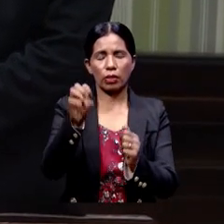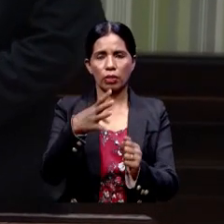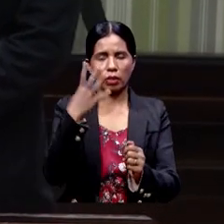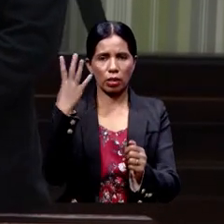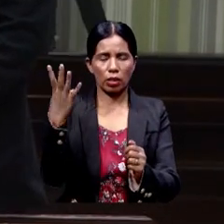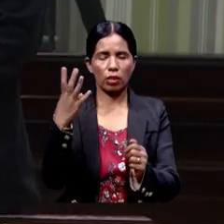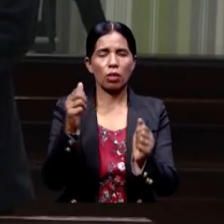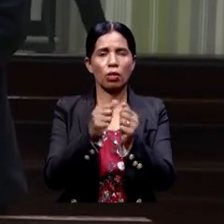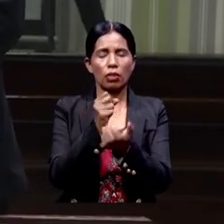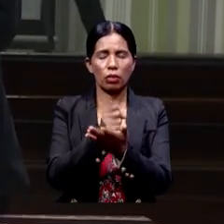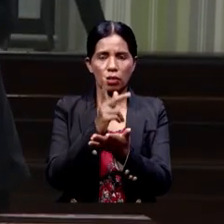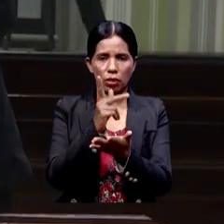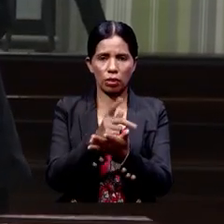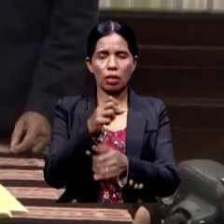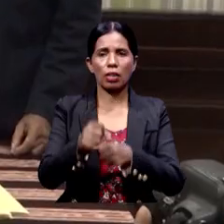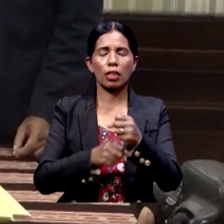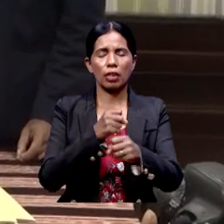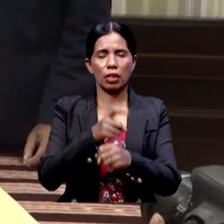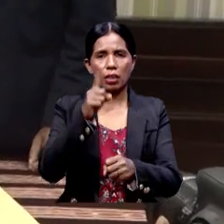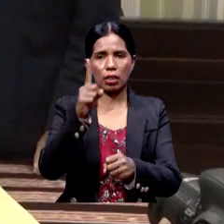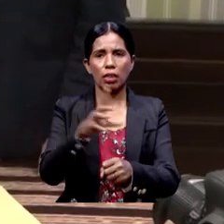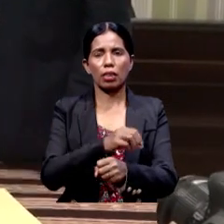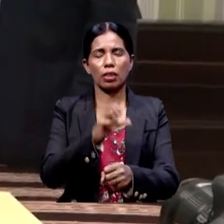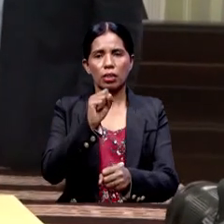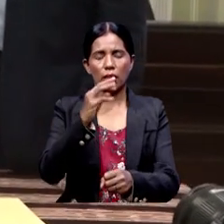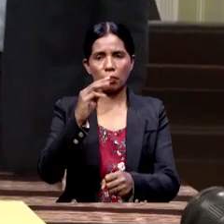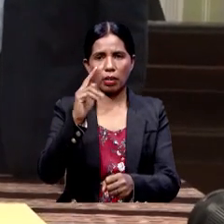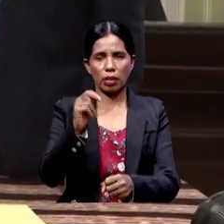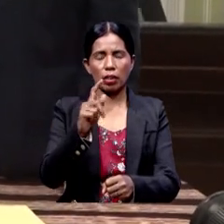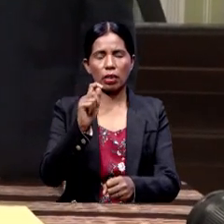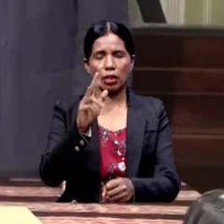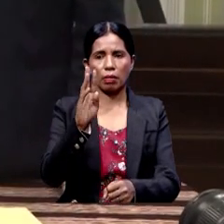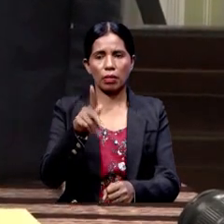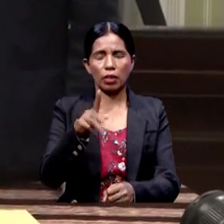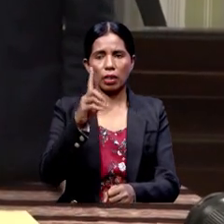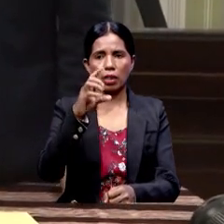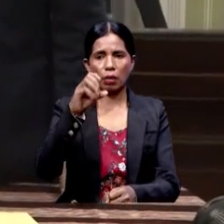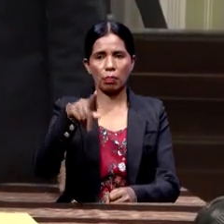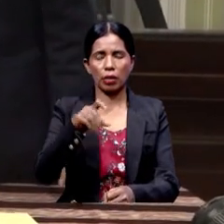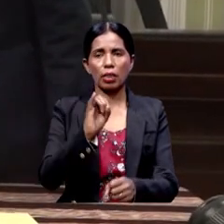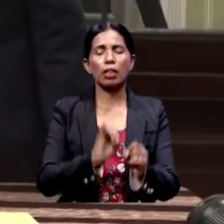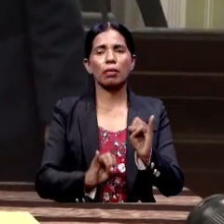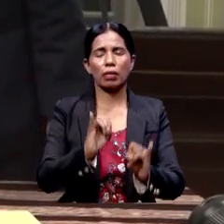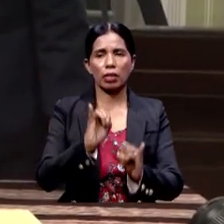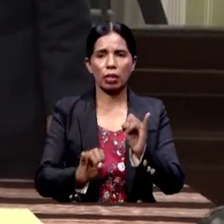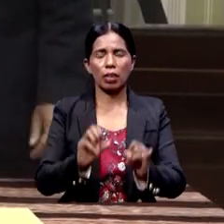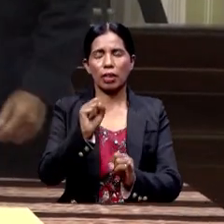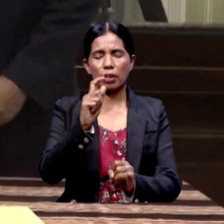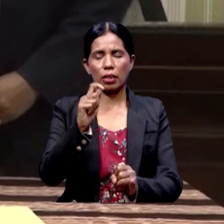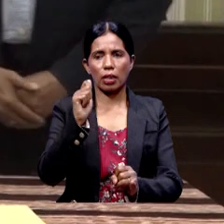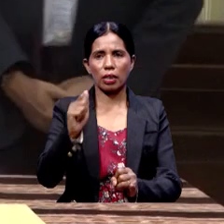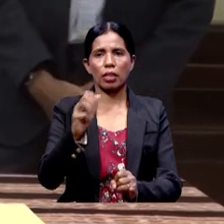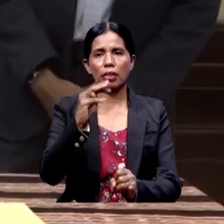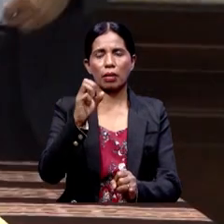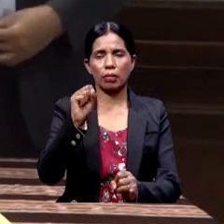akordu ho Secoms durasaun tinan ida hanesan GMN, Timor Post, Dili Post, Independente, STL, SM